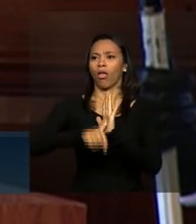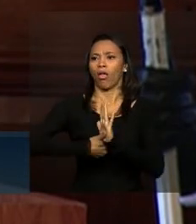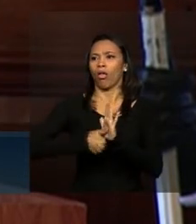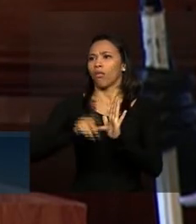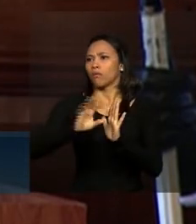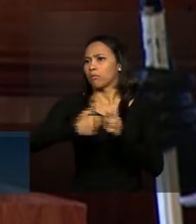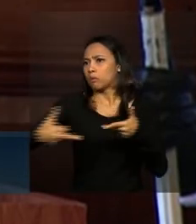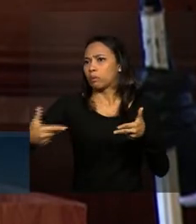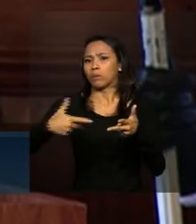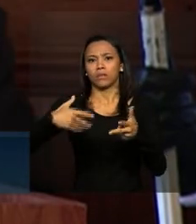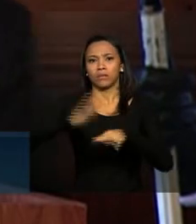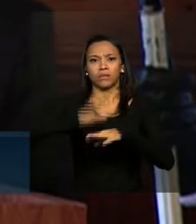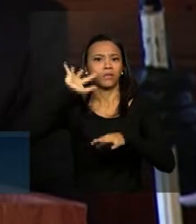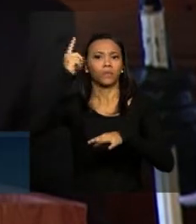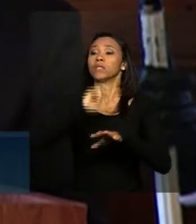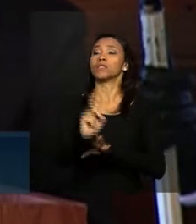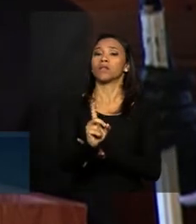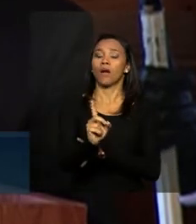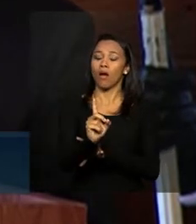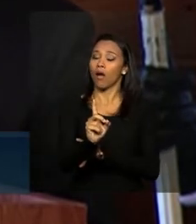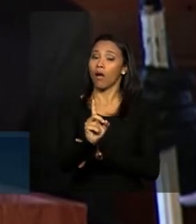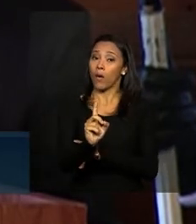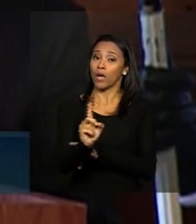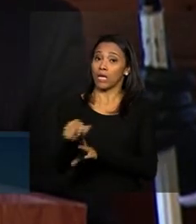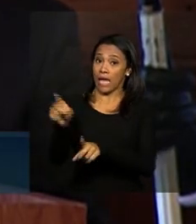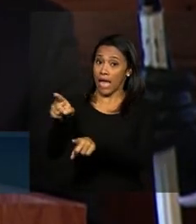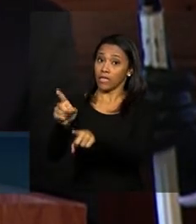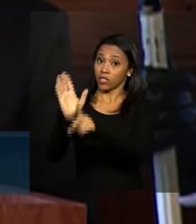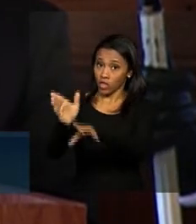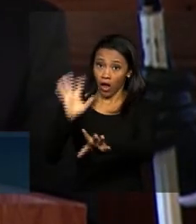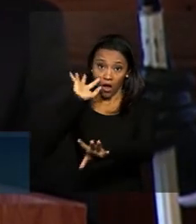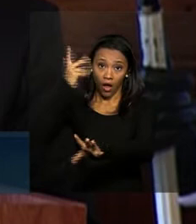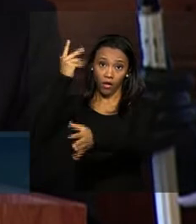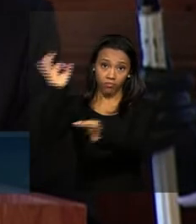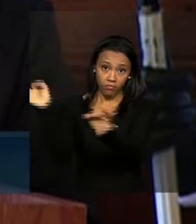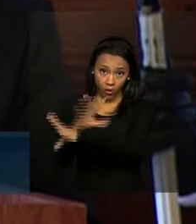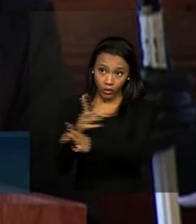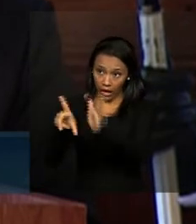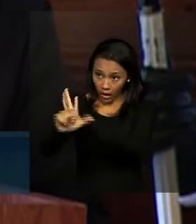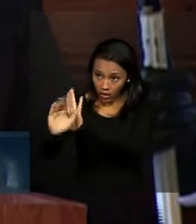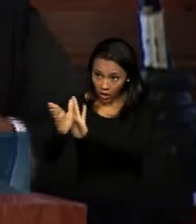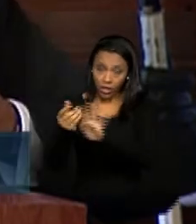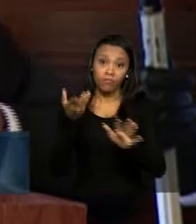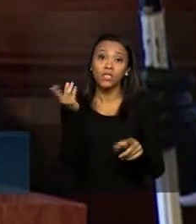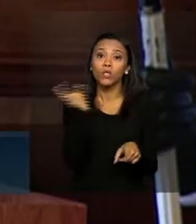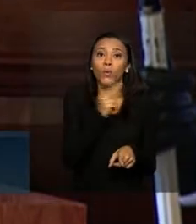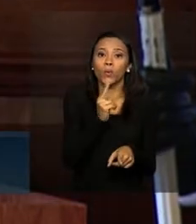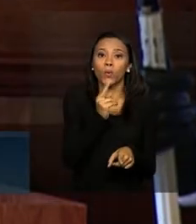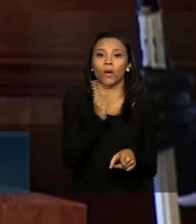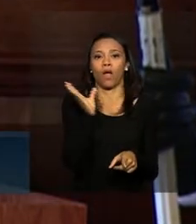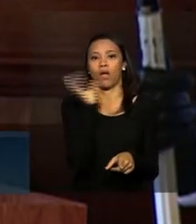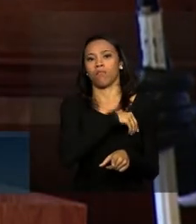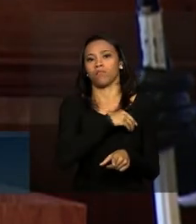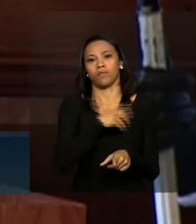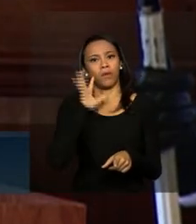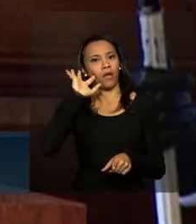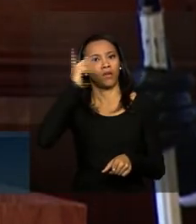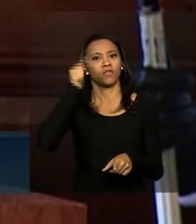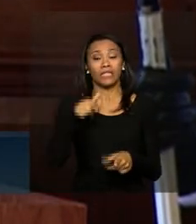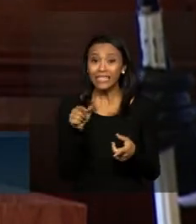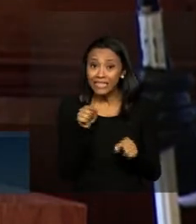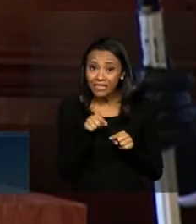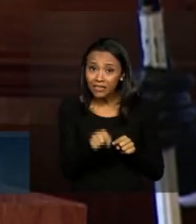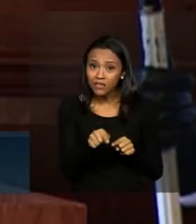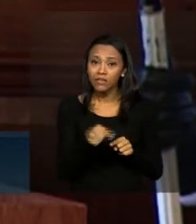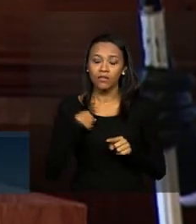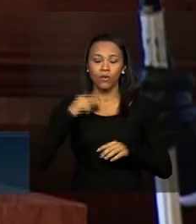contrário, o que nós vamos fazer é com que estas decisões sejam muito rápidas e velozes. E isto protege naturalmente a mulher, mas